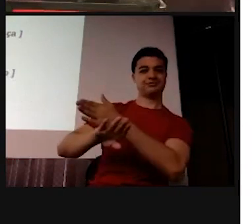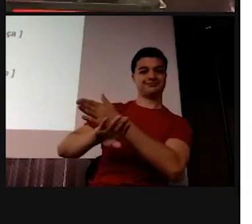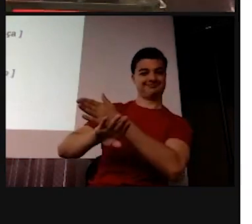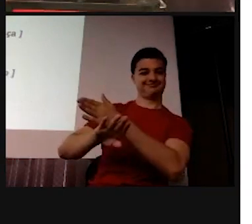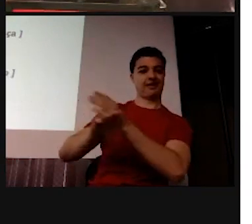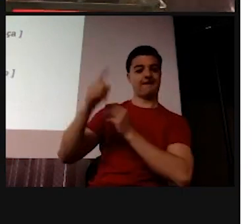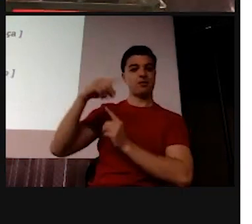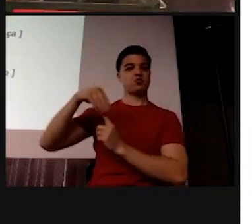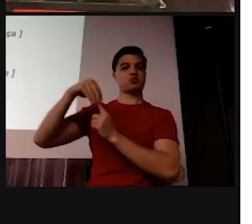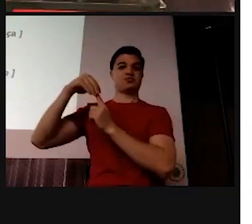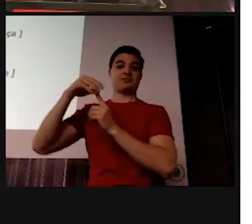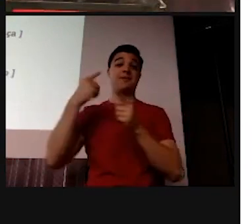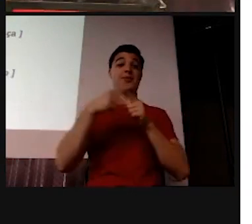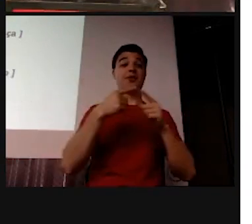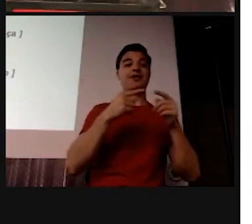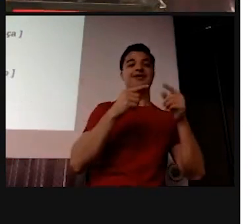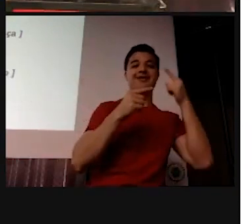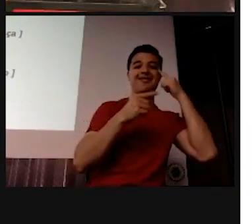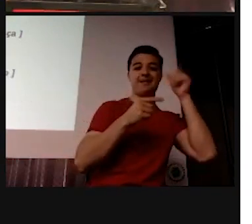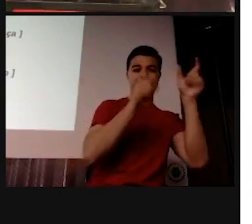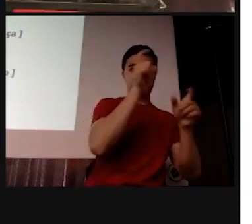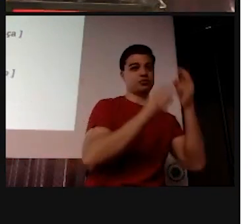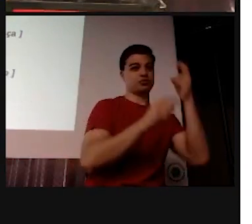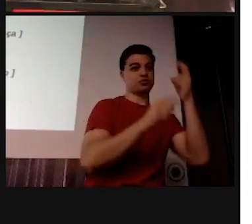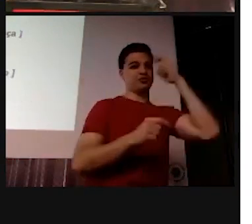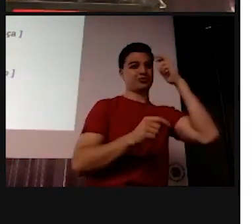A gente sai do mundo onde...